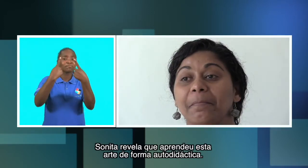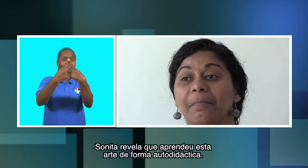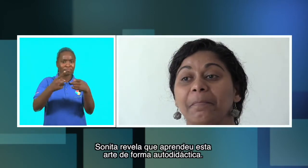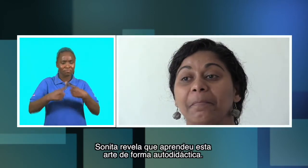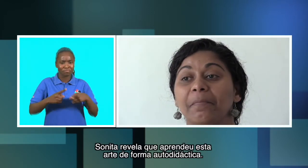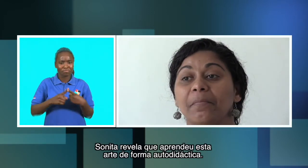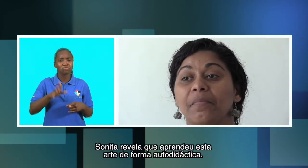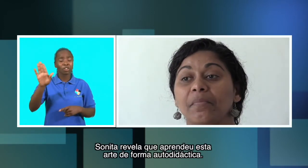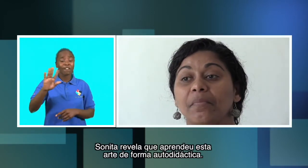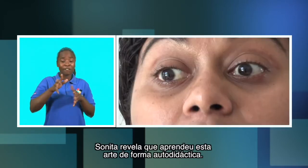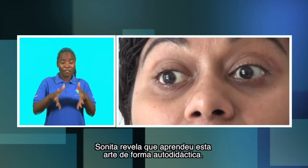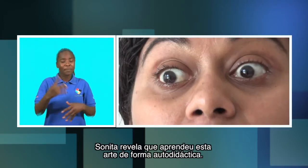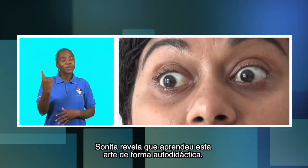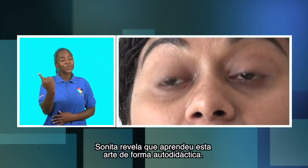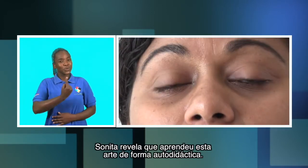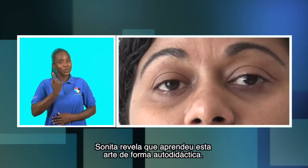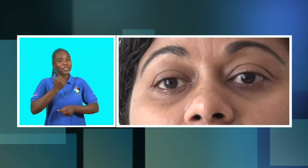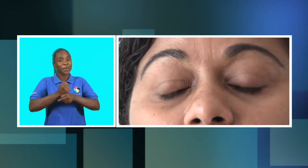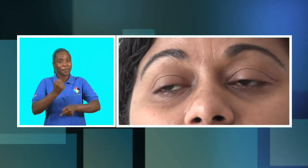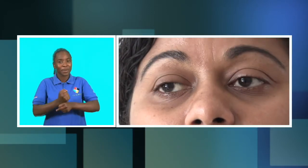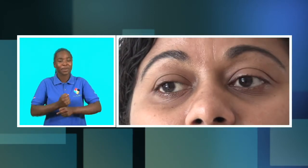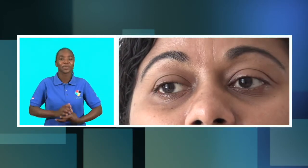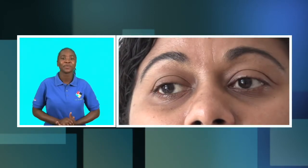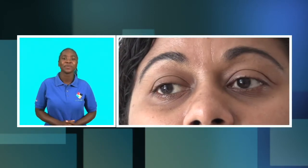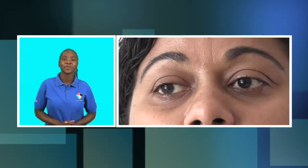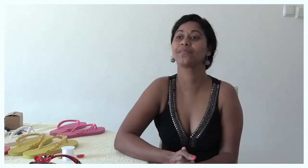arte de forma autodidática.